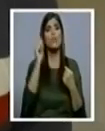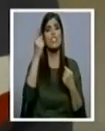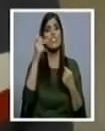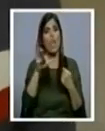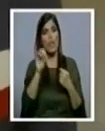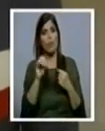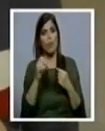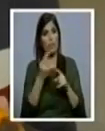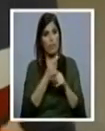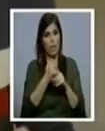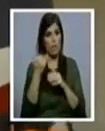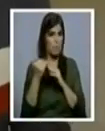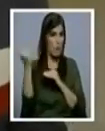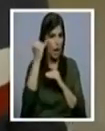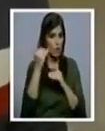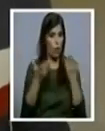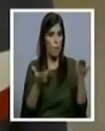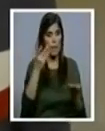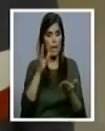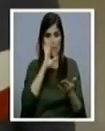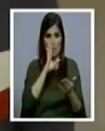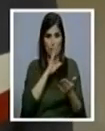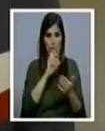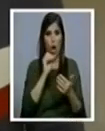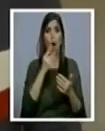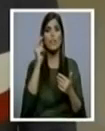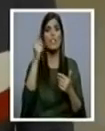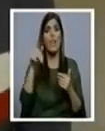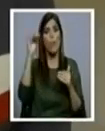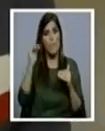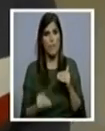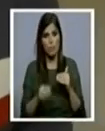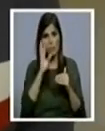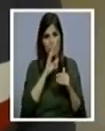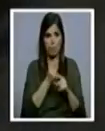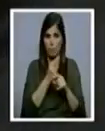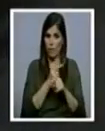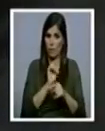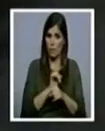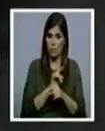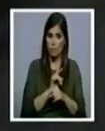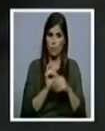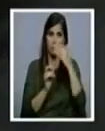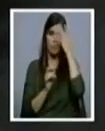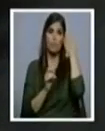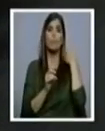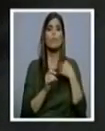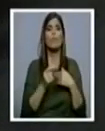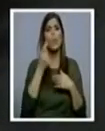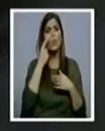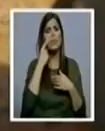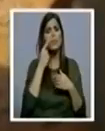alto e vamos conseguir comparar, ao entrar na zona de oxigênio mínimo, se eles conseguem manter esse nível de atividade. Sem grandes conhecimentos